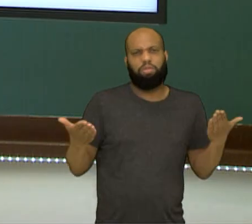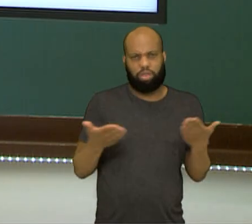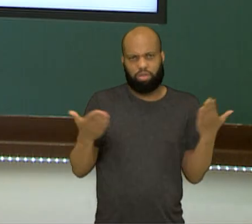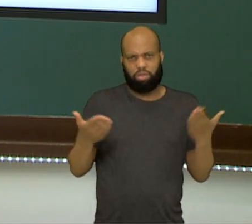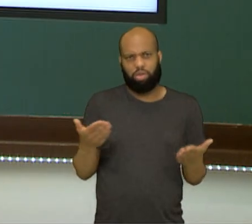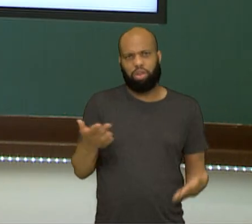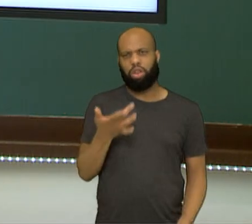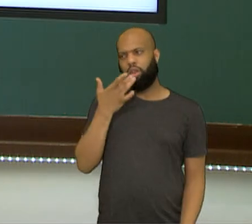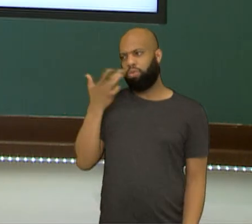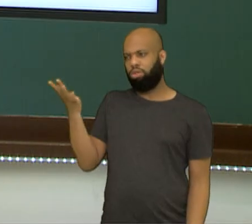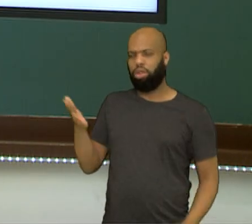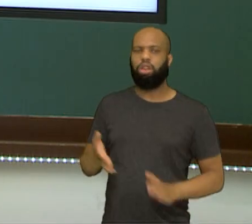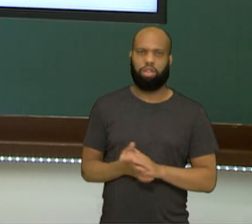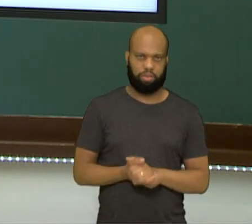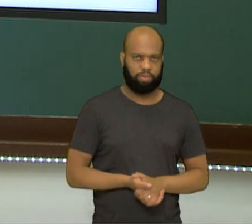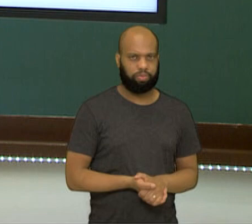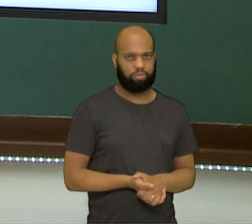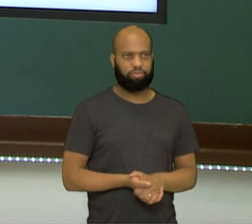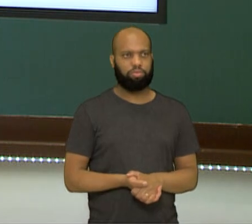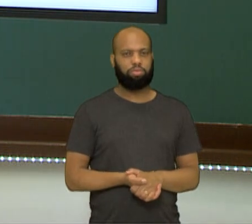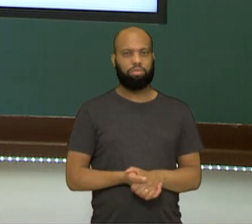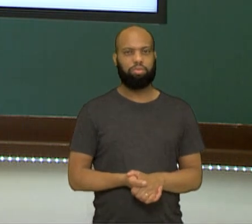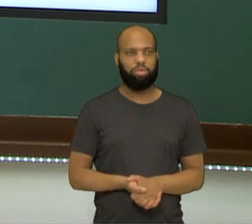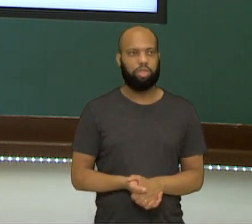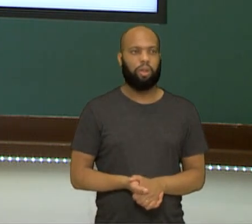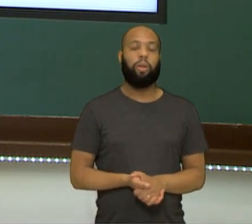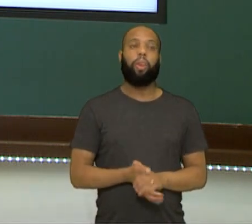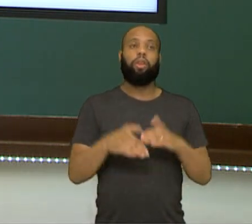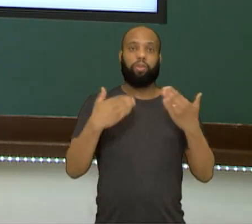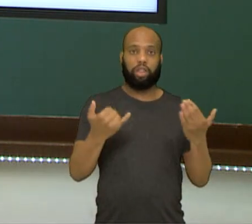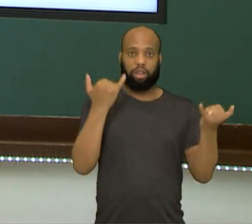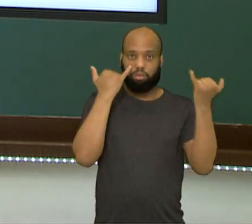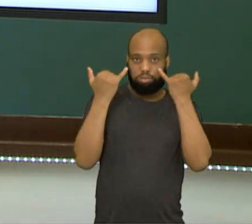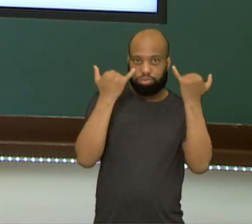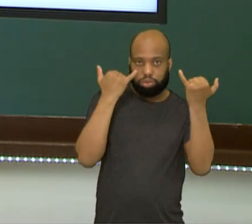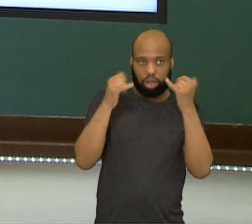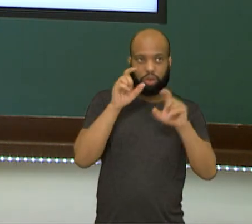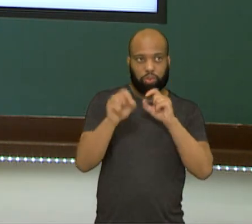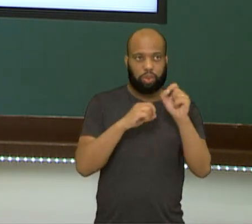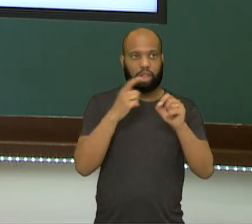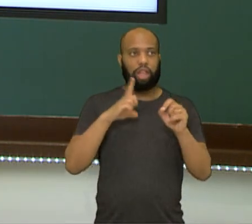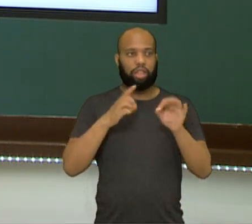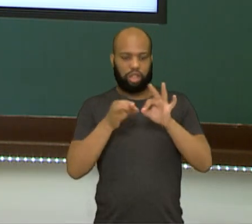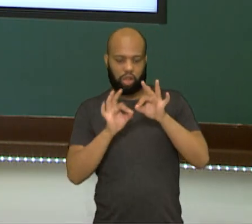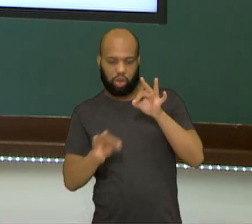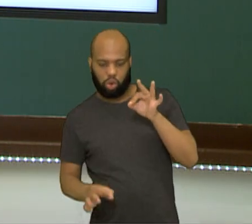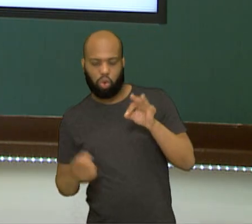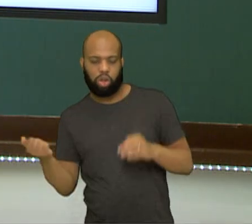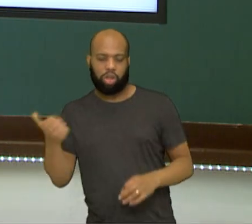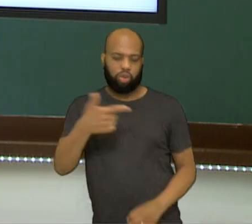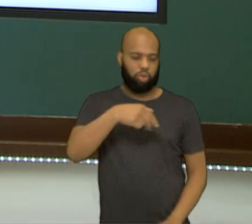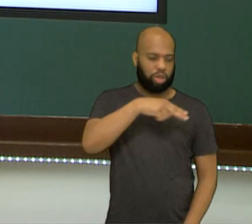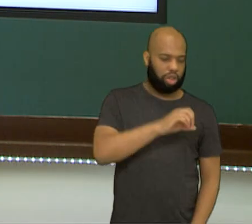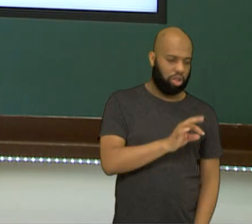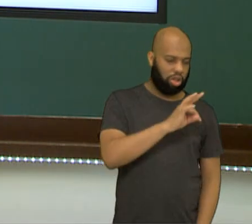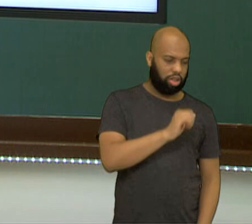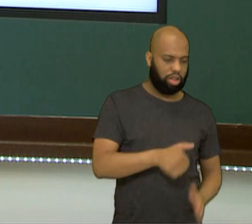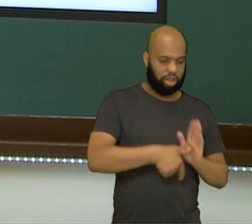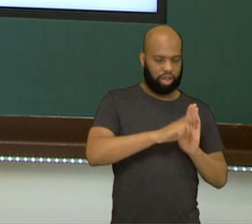ainda pouco tempo no Brasil, né? Então, a notícia é um pouco mais longa do que as notas que nós acabamos de